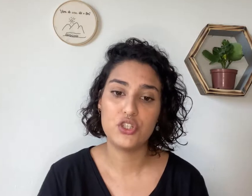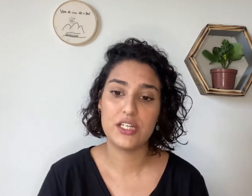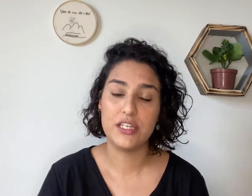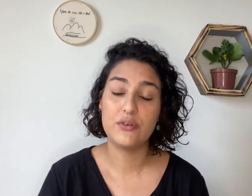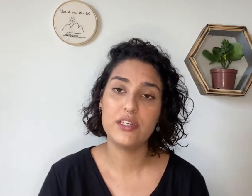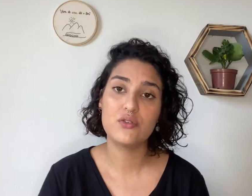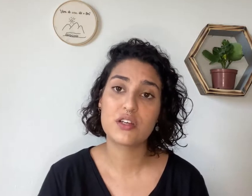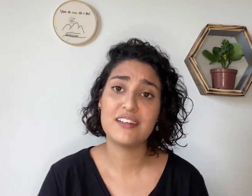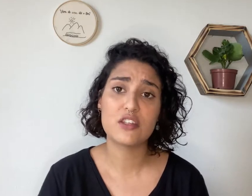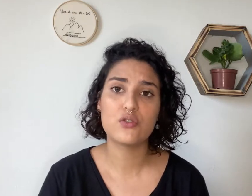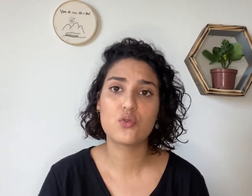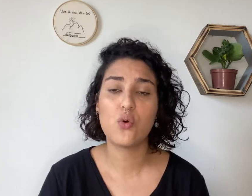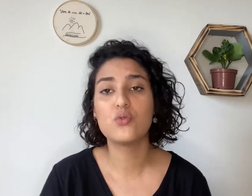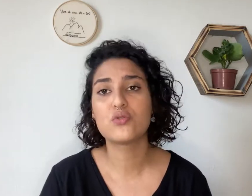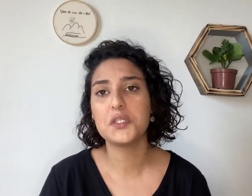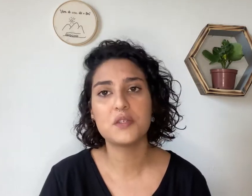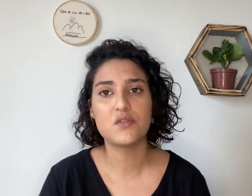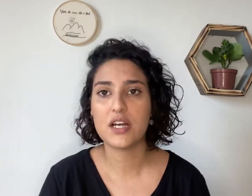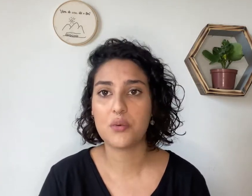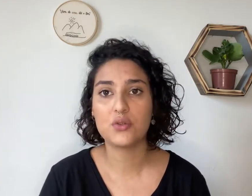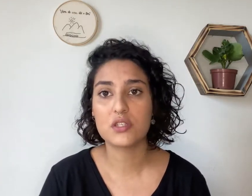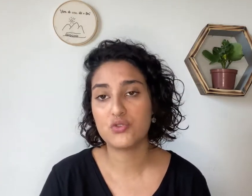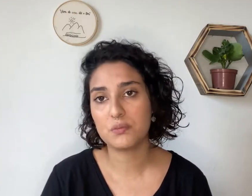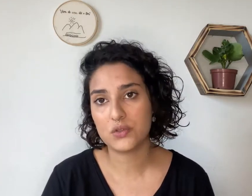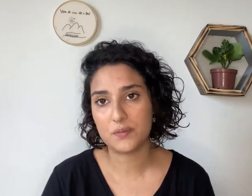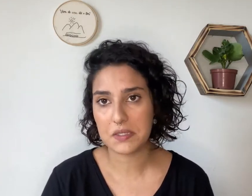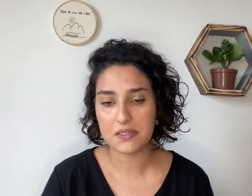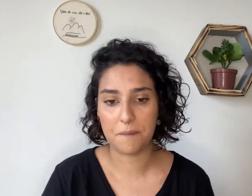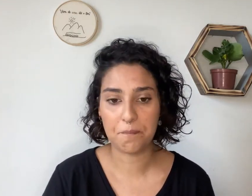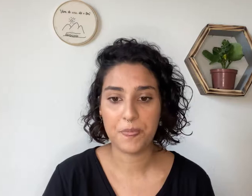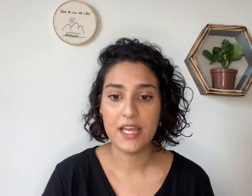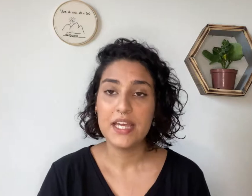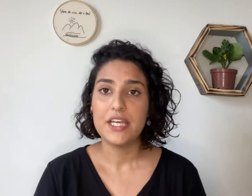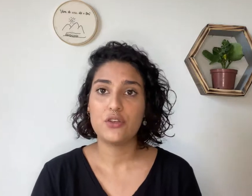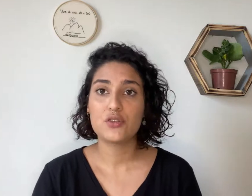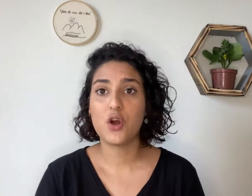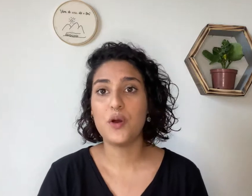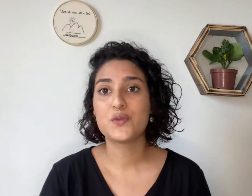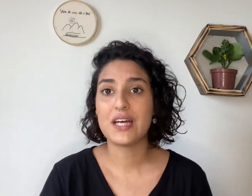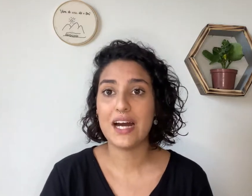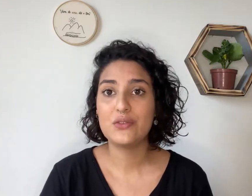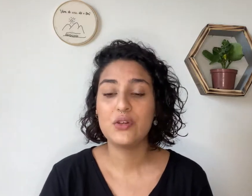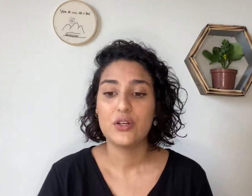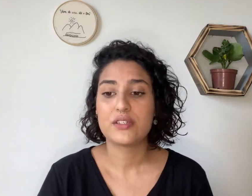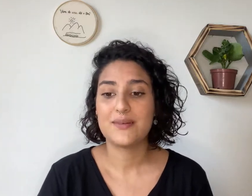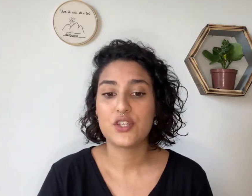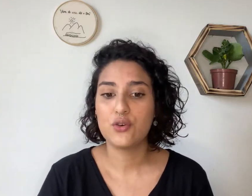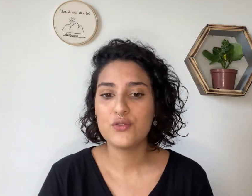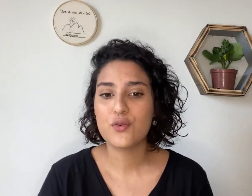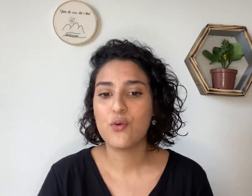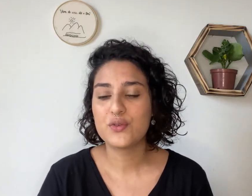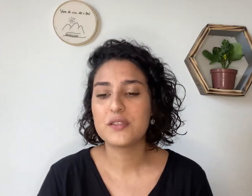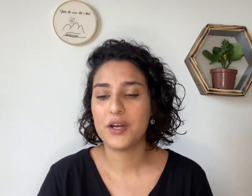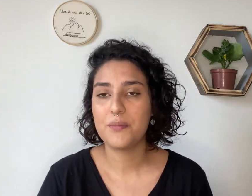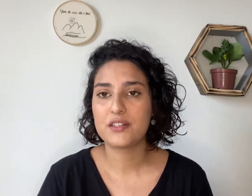Maré no Rio de Janeiro, e os organizadores do concurso não especificaram a adoção de um plano de habitação. E como resultado, nós temos que